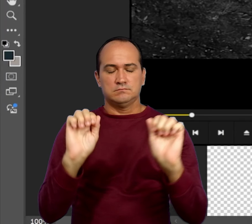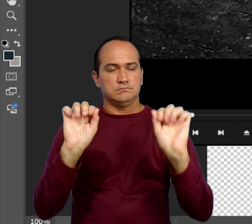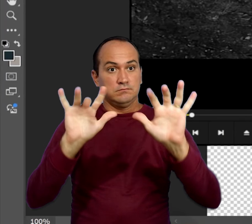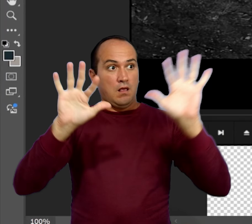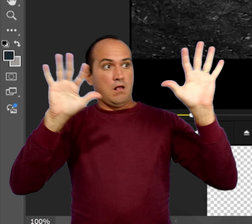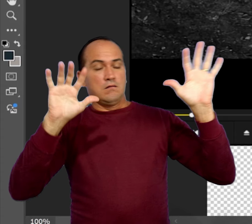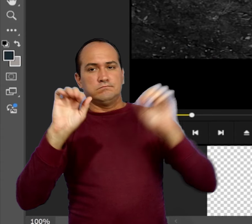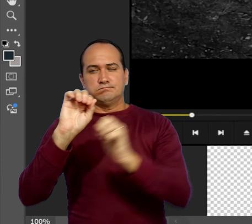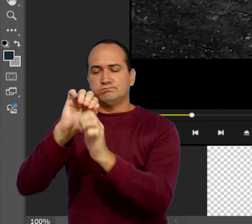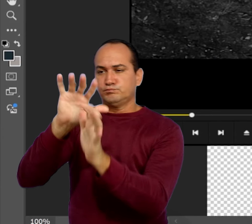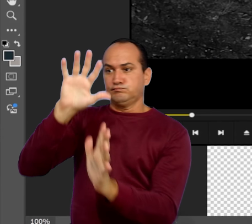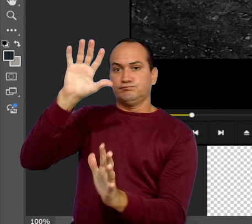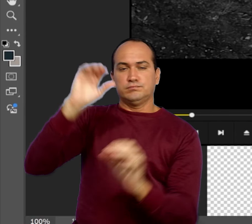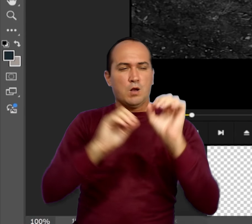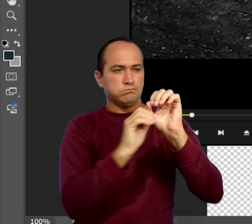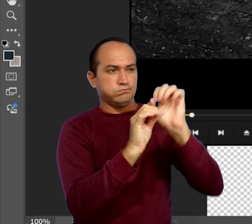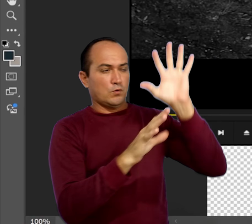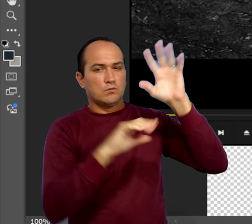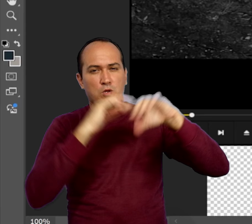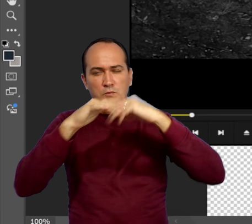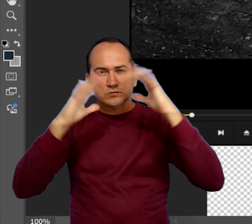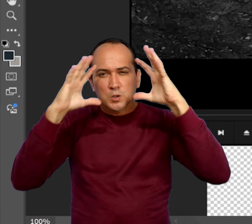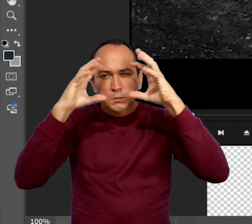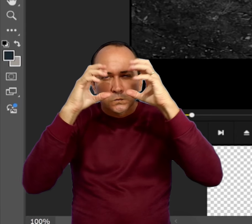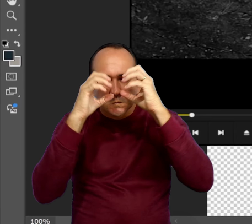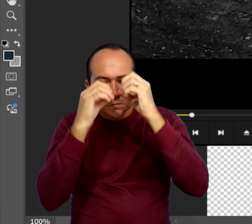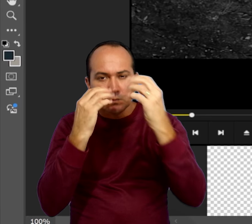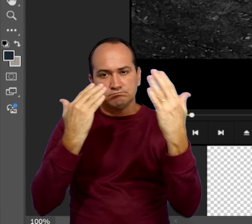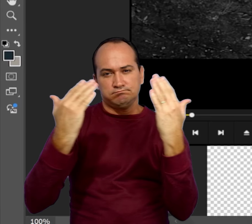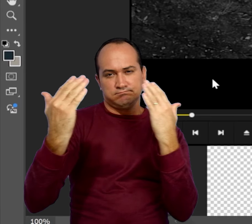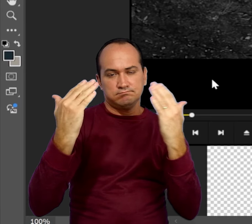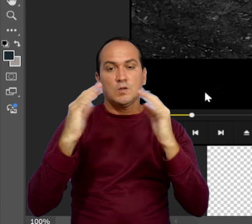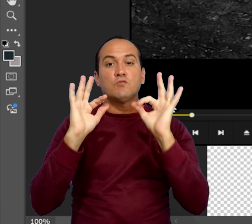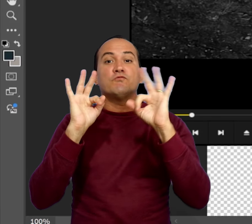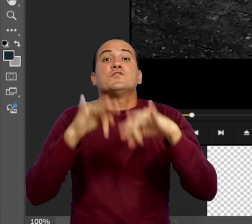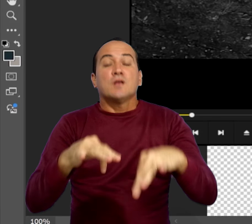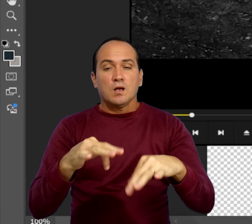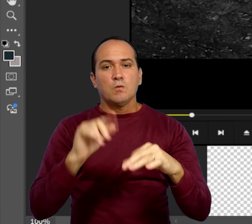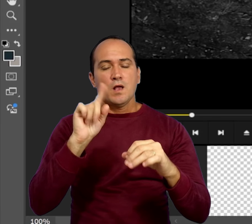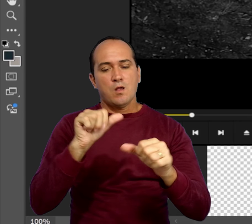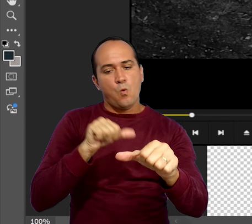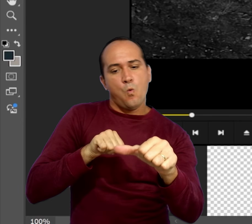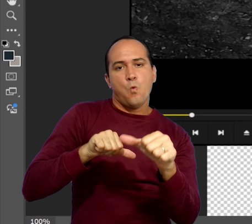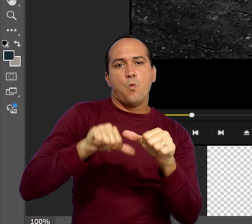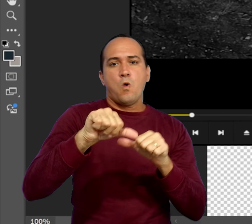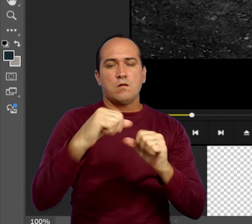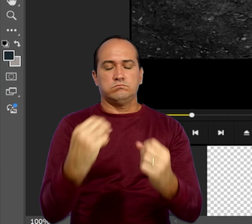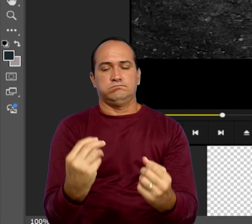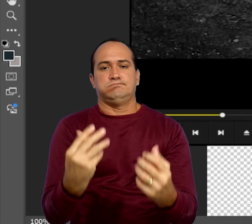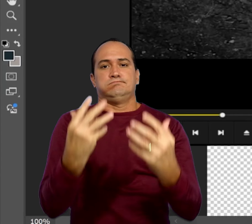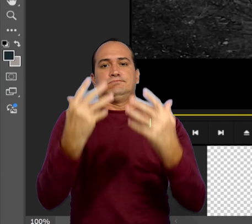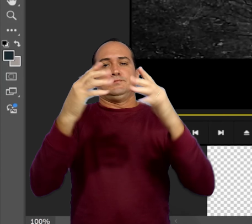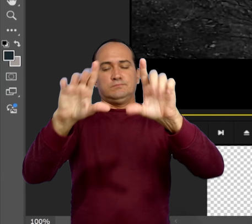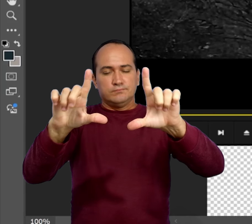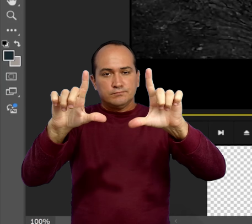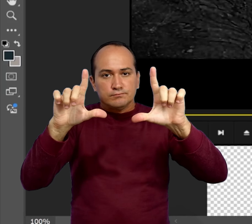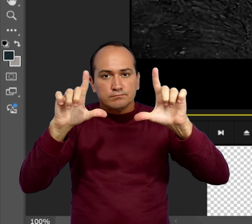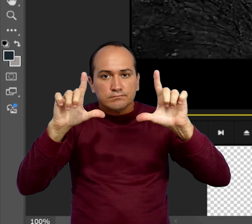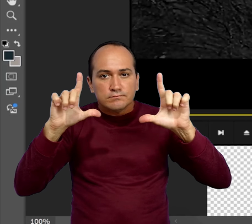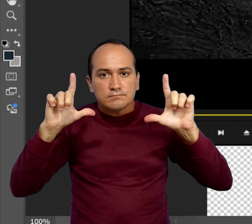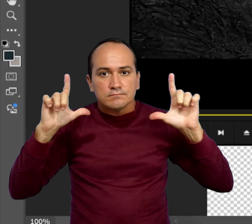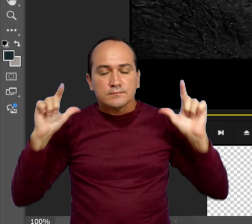elas começam mais bem iluminadas, com uma paisagem um pouco mais escura, criando um contraste, e no final é exatamente o contrário, à medida que a câmera